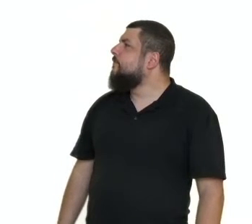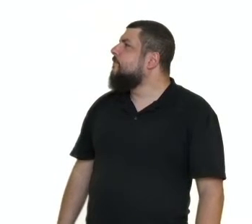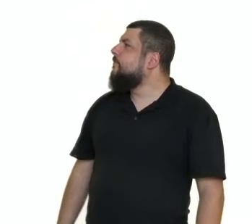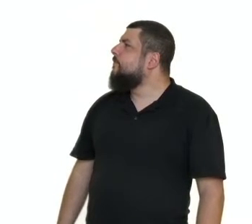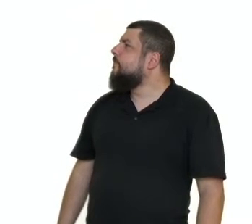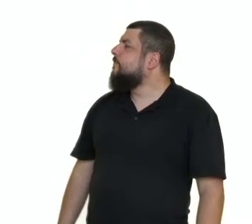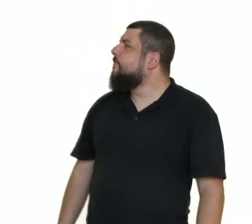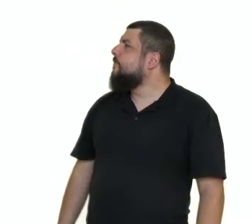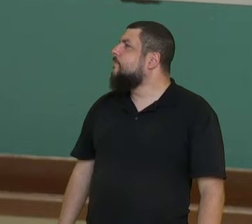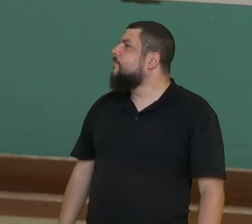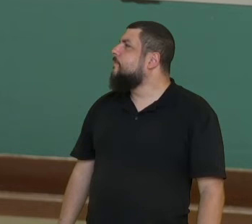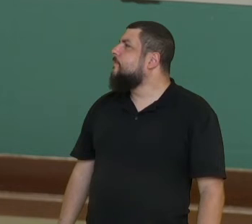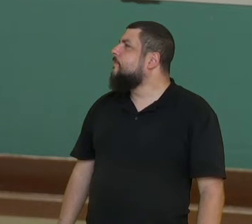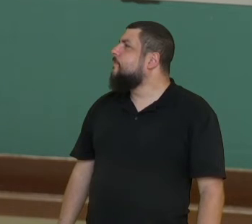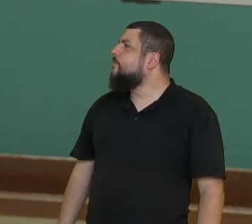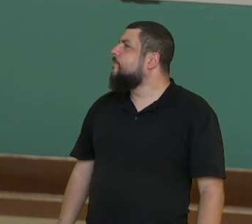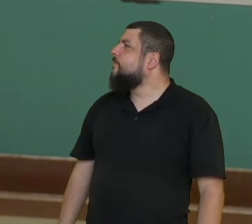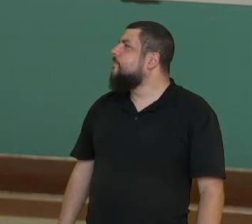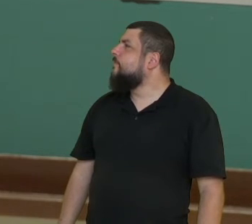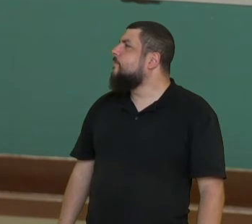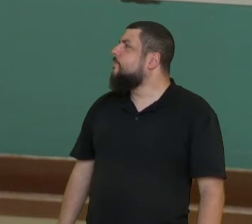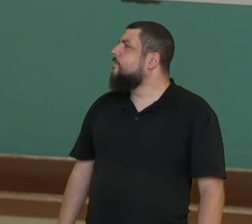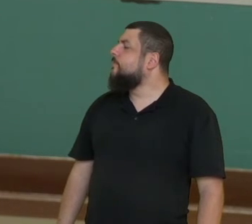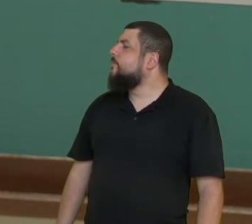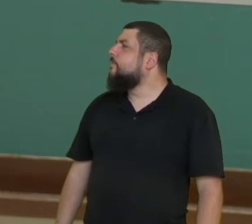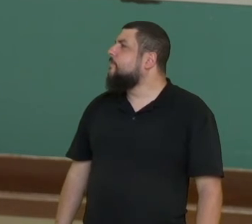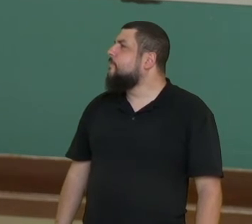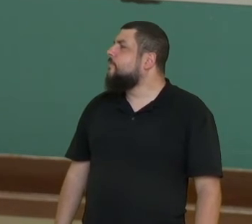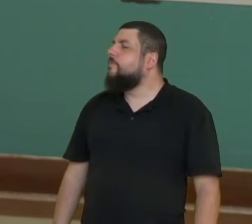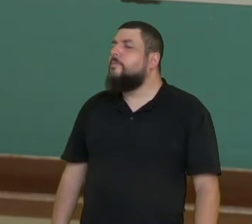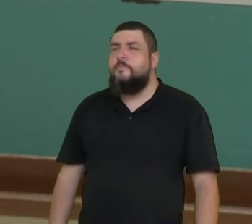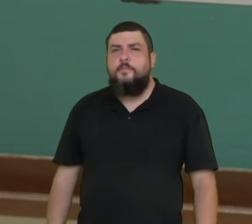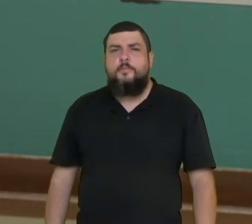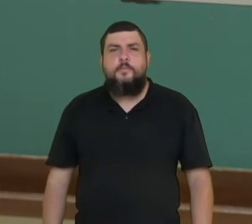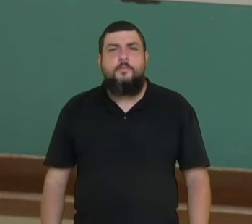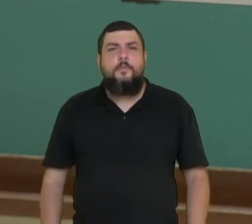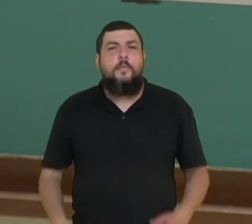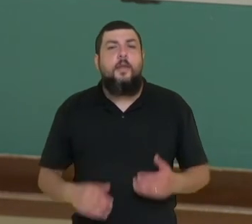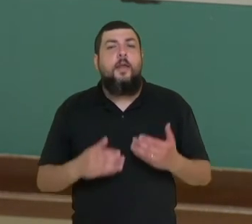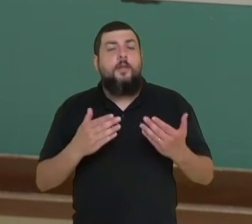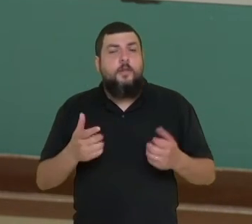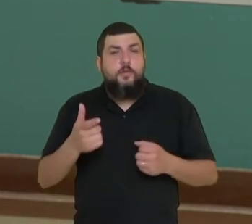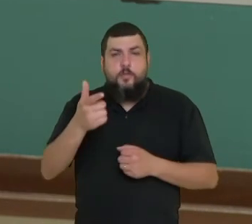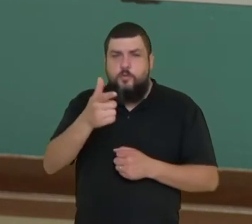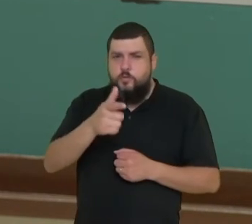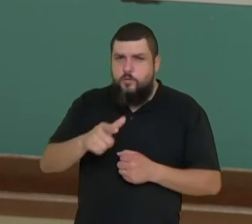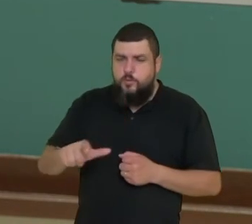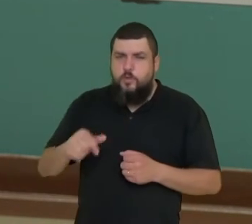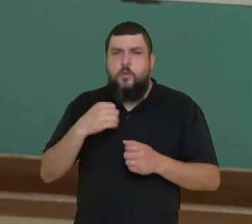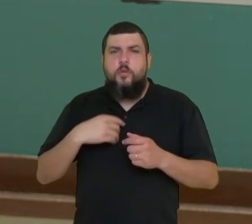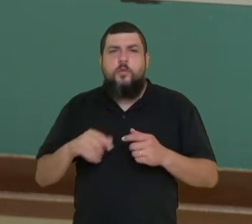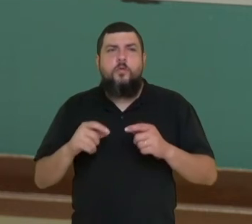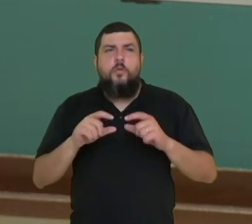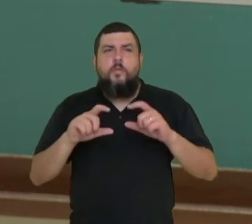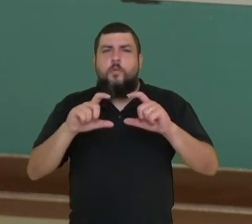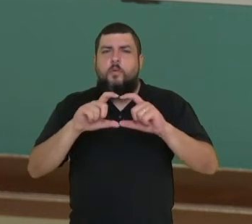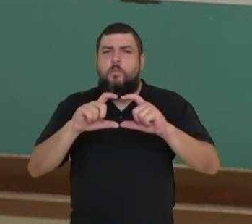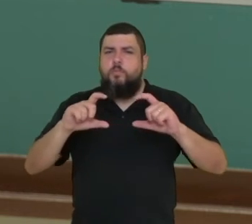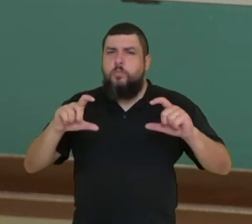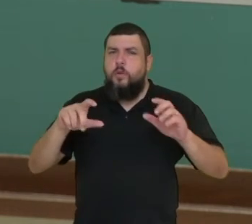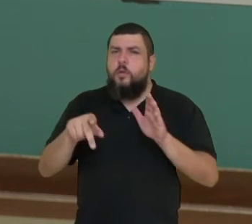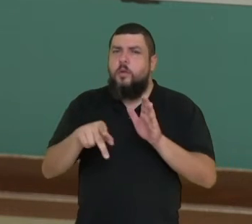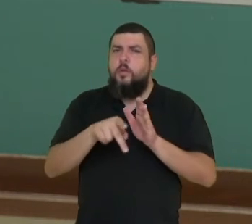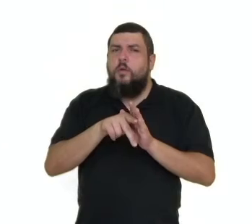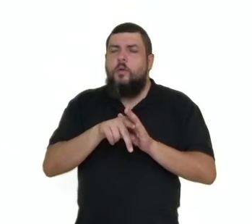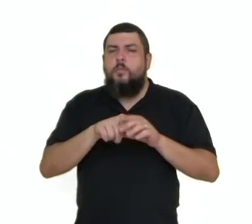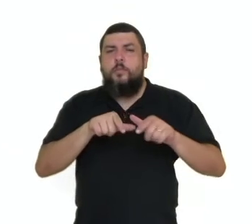10 elevado a menos 3 newton. E aí, de novo, aplica-se a equação do trabalho. Então, o trabalho da força de